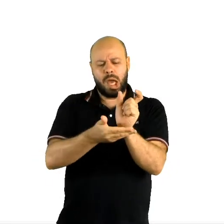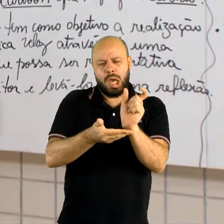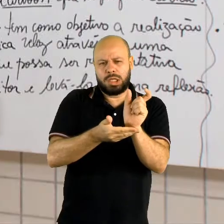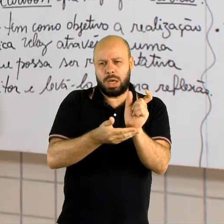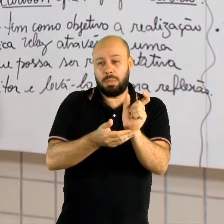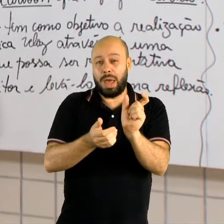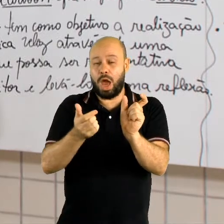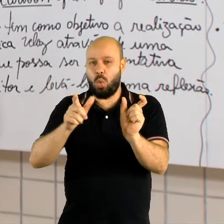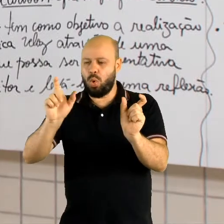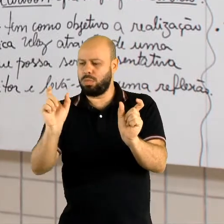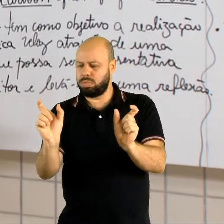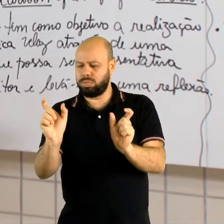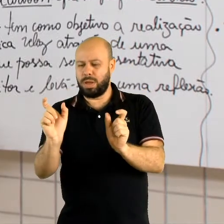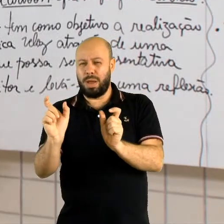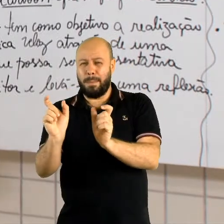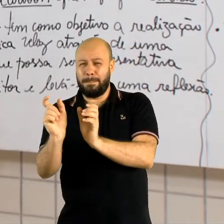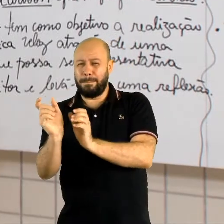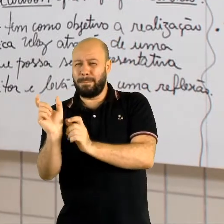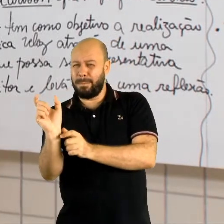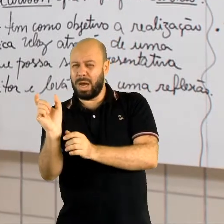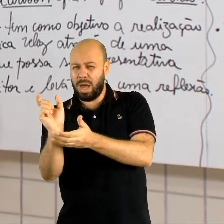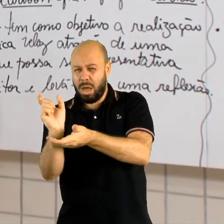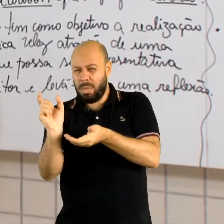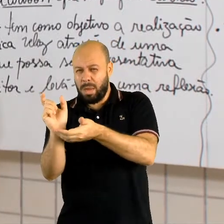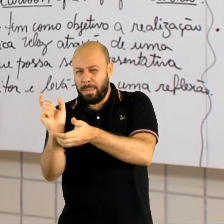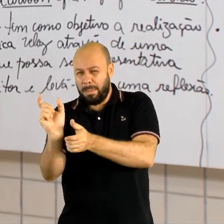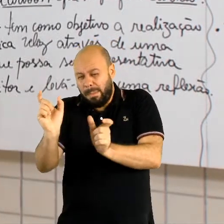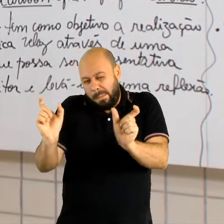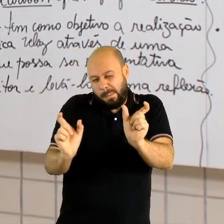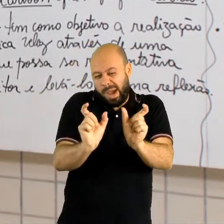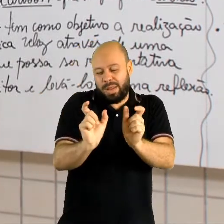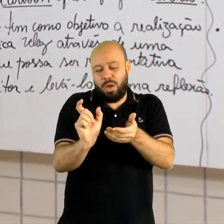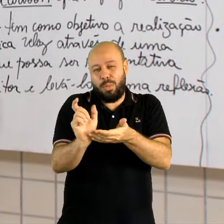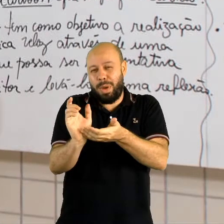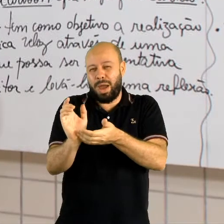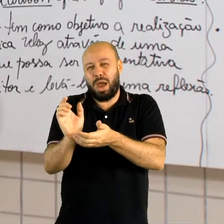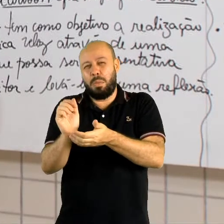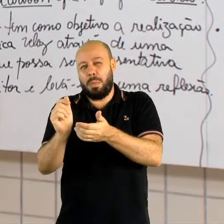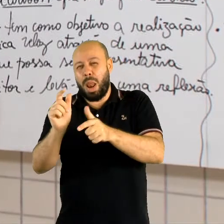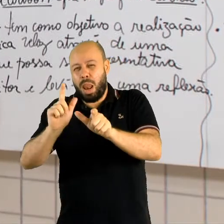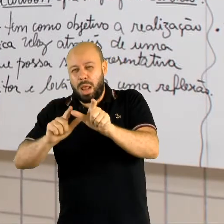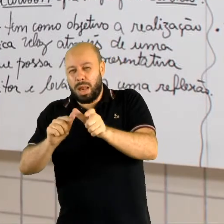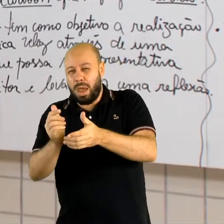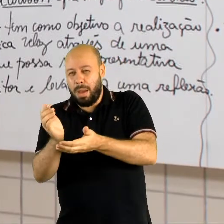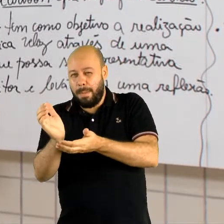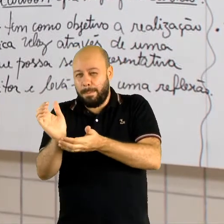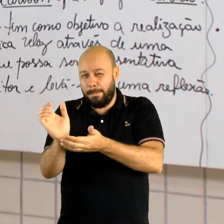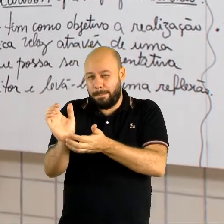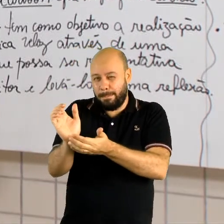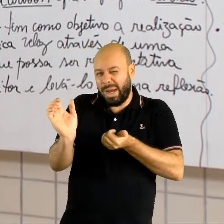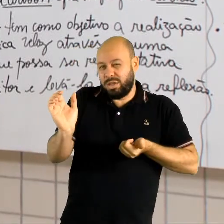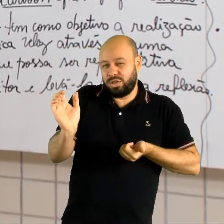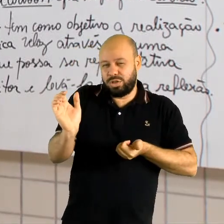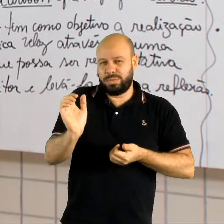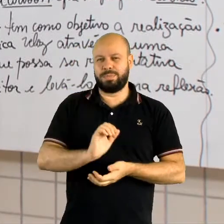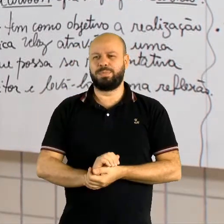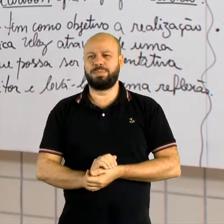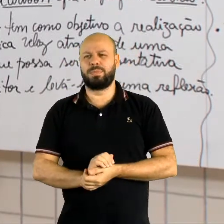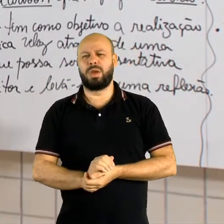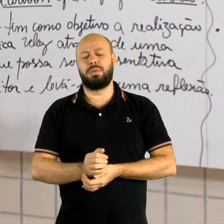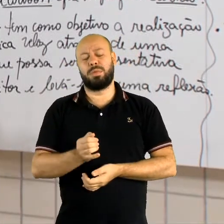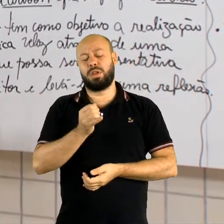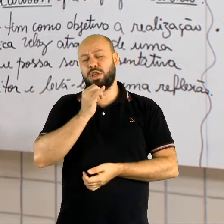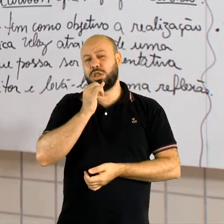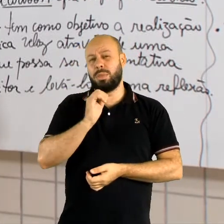há retirada de palavras. Já na aglutinação, ele perde alguma coisa. Exemplo,